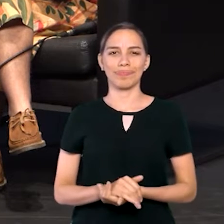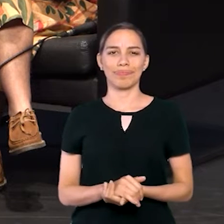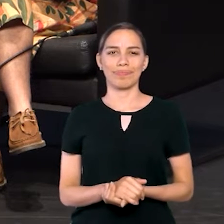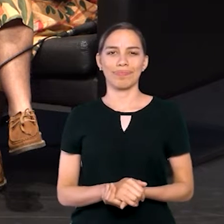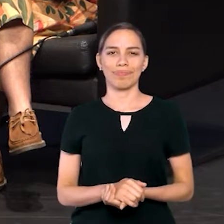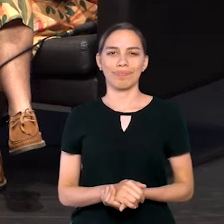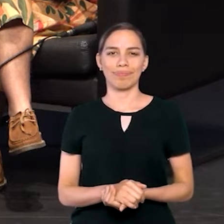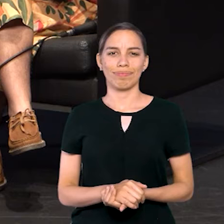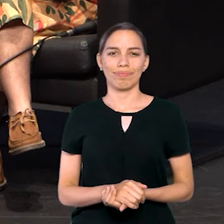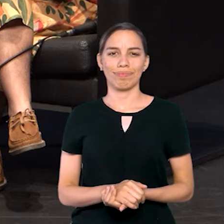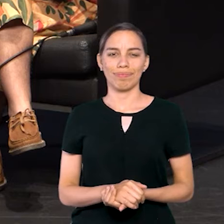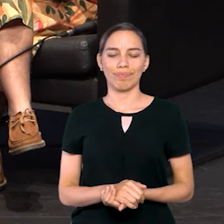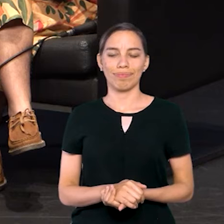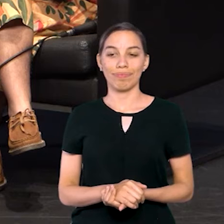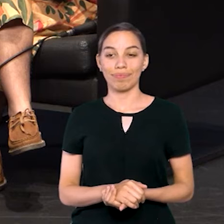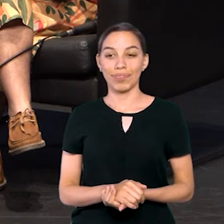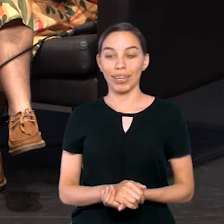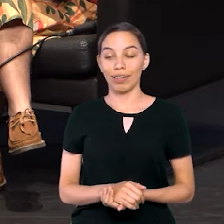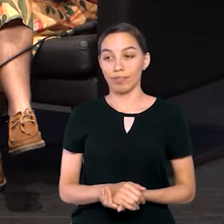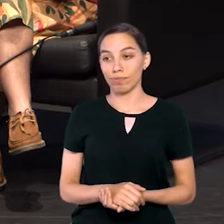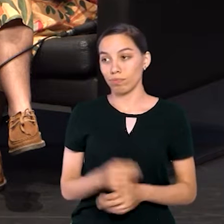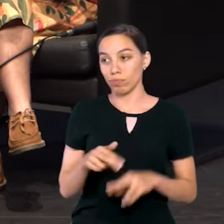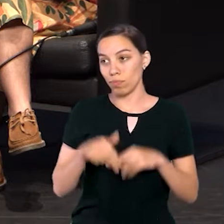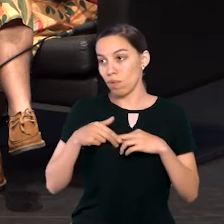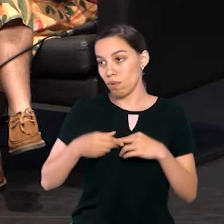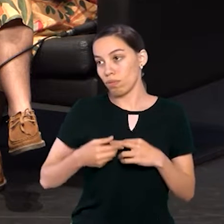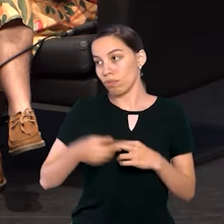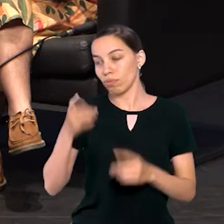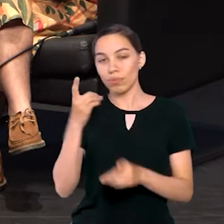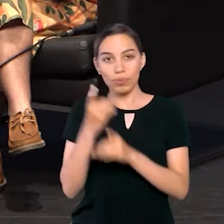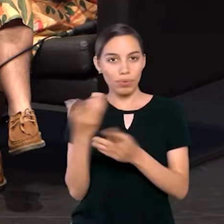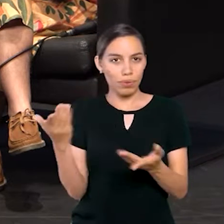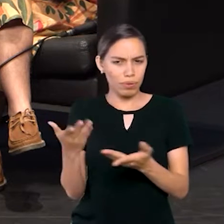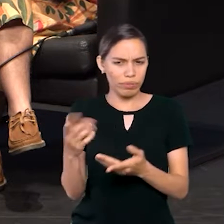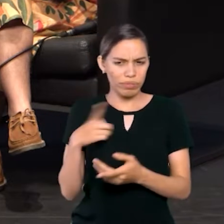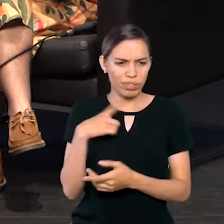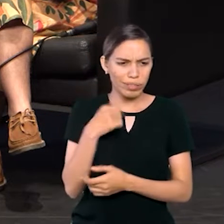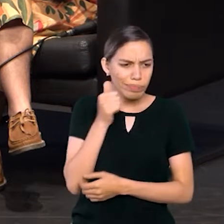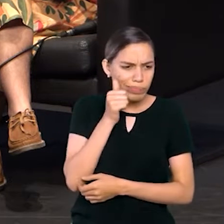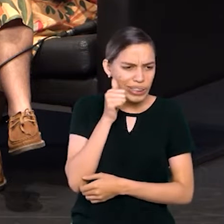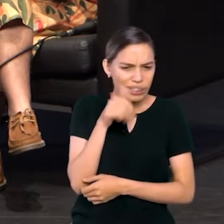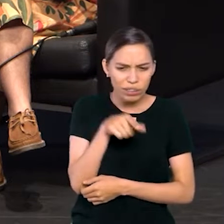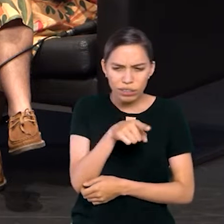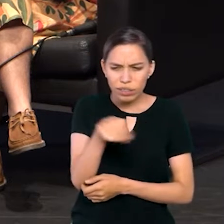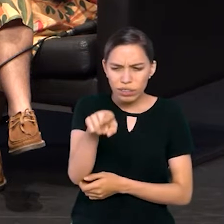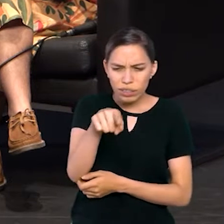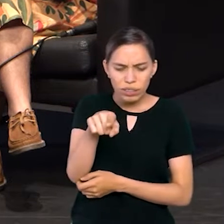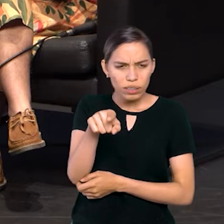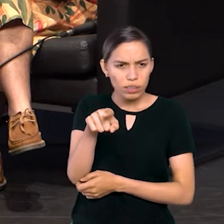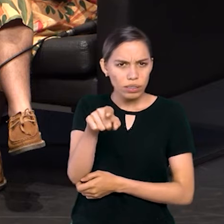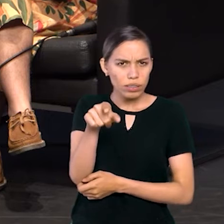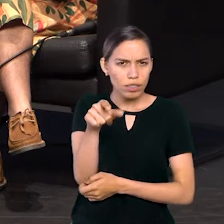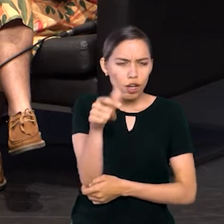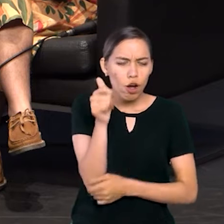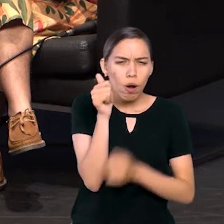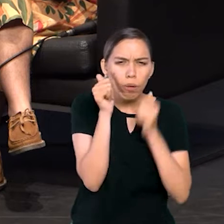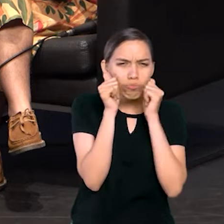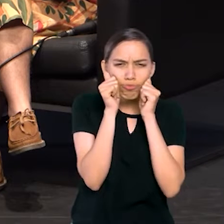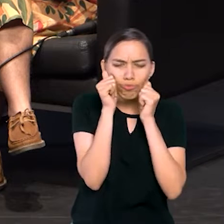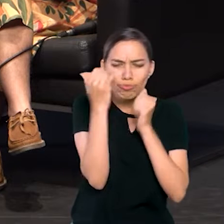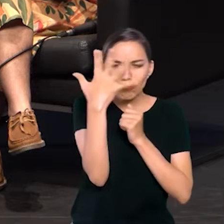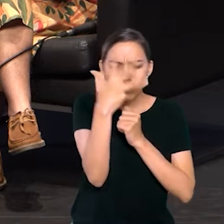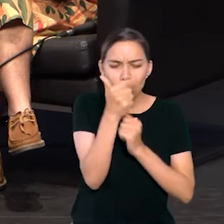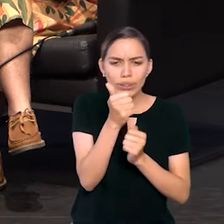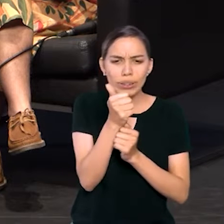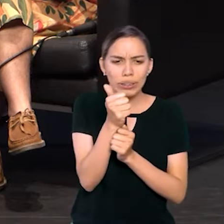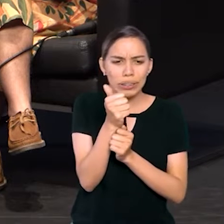esse nosso encontro. Tem uma menininha muito bonitinha ali que está participando do